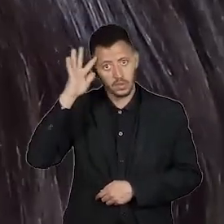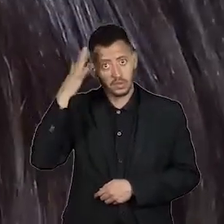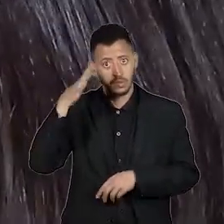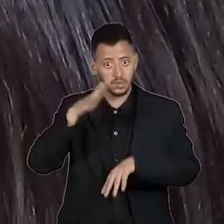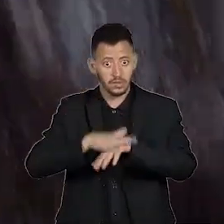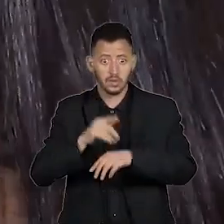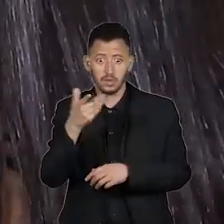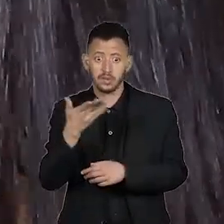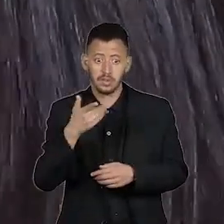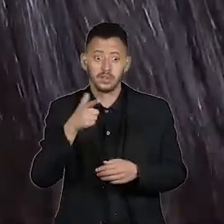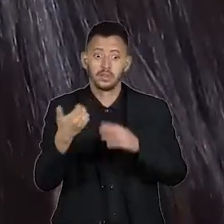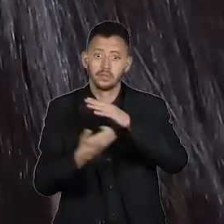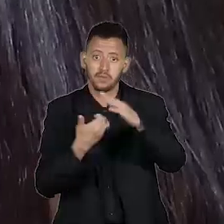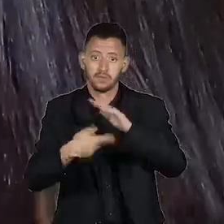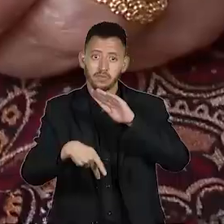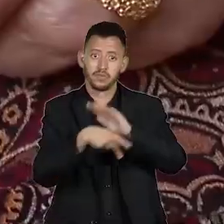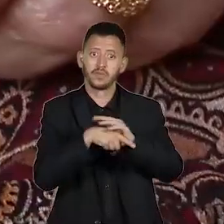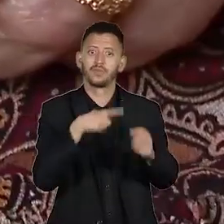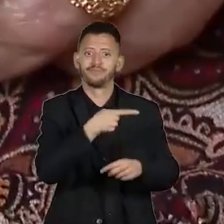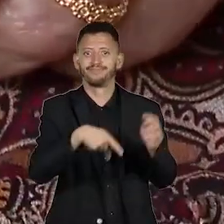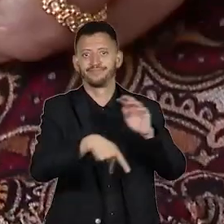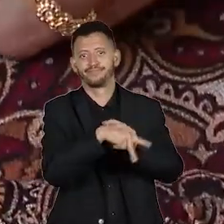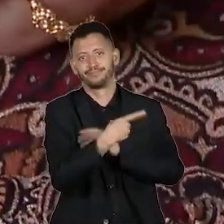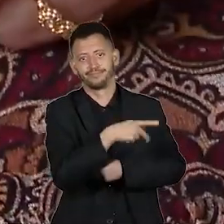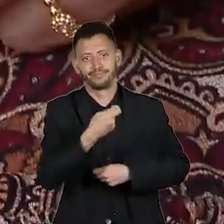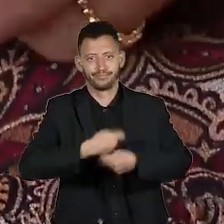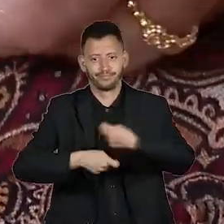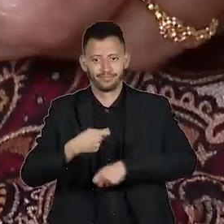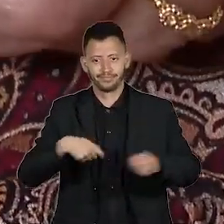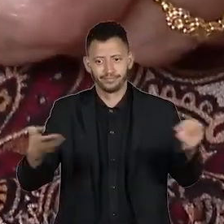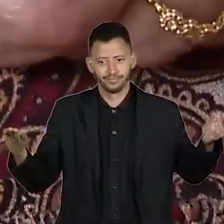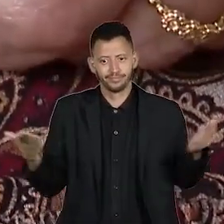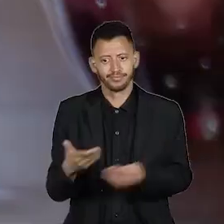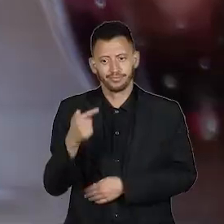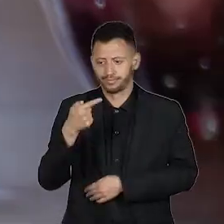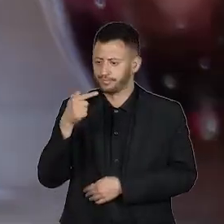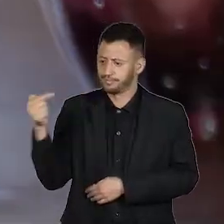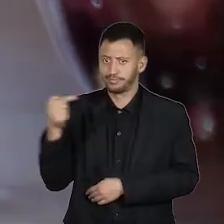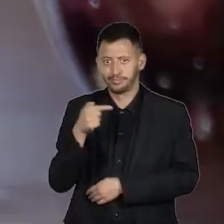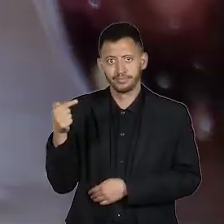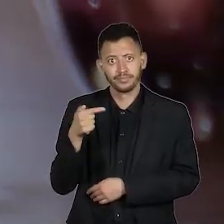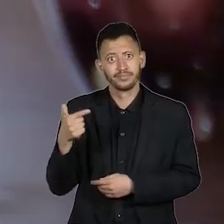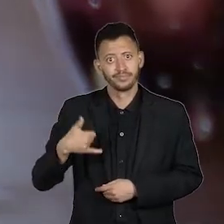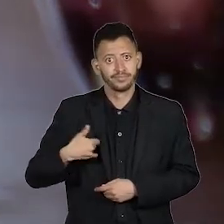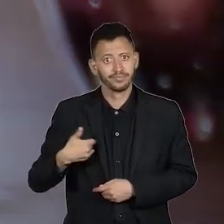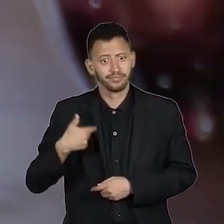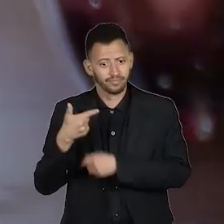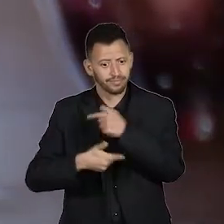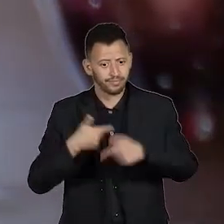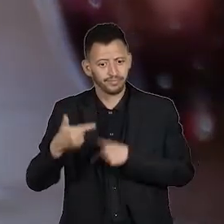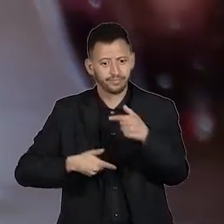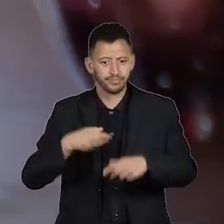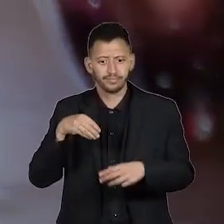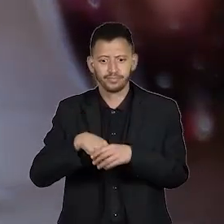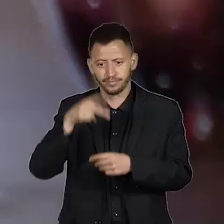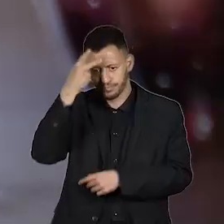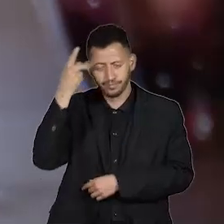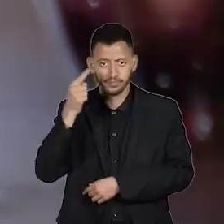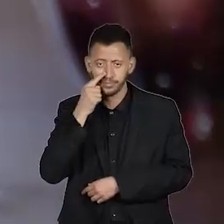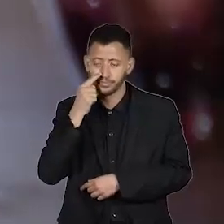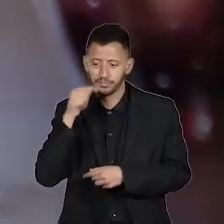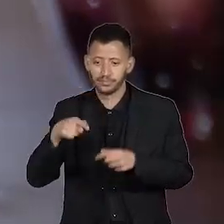idade, decidiu se tornar empresária e abrir o próprio negócio. Hoje, aos 77, ela ainda atua